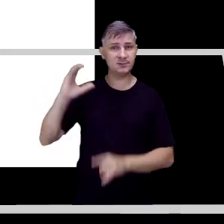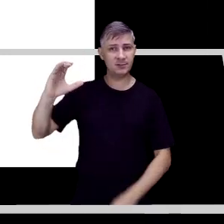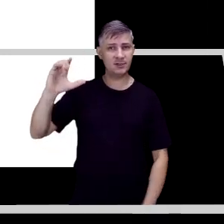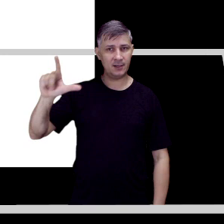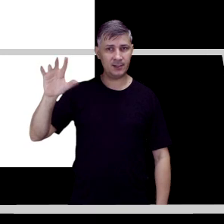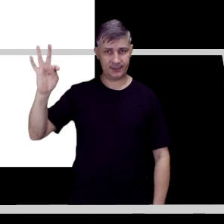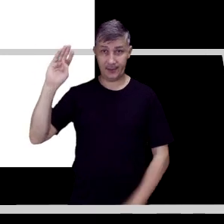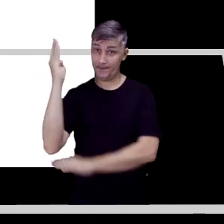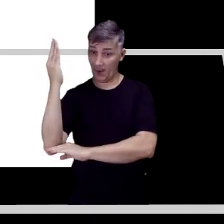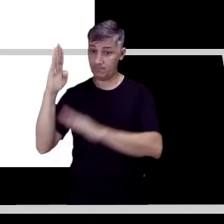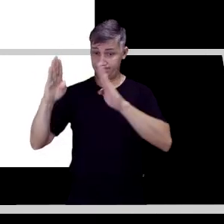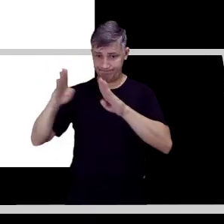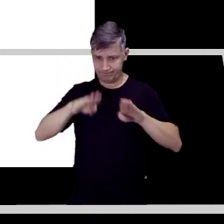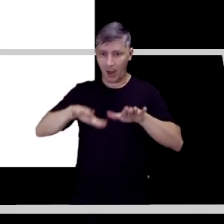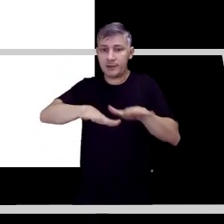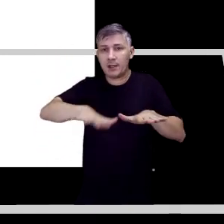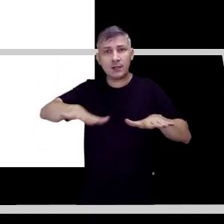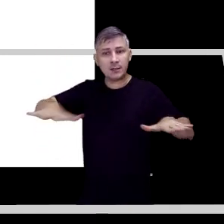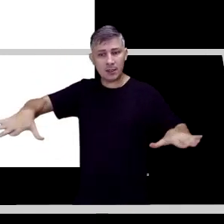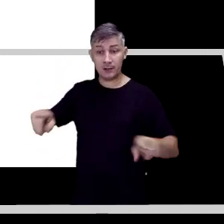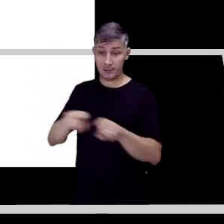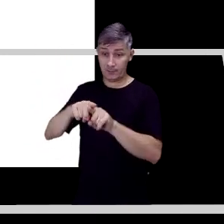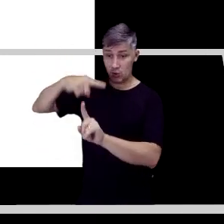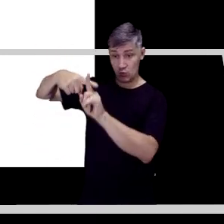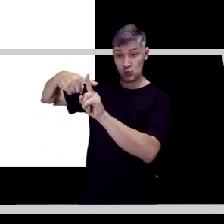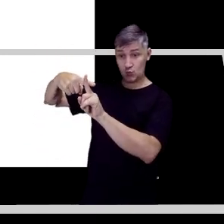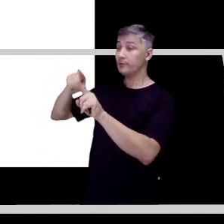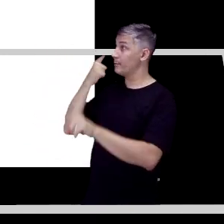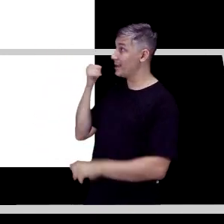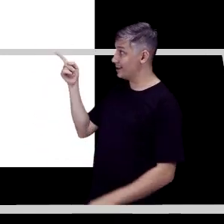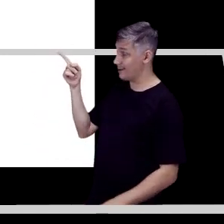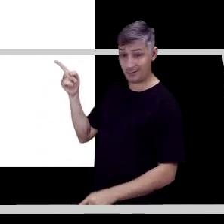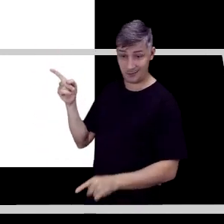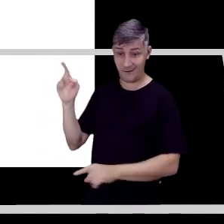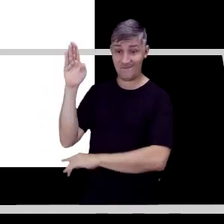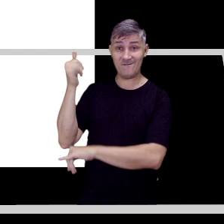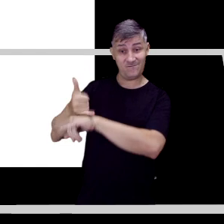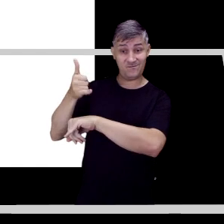de CLT. Aqui dá para ver todos os componentes dela, inclusive a cruz ali, metálica.